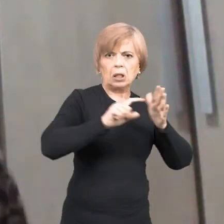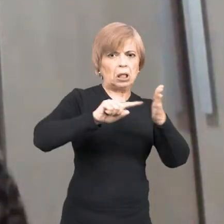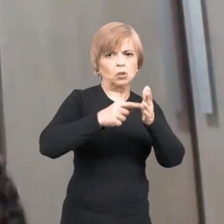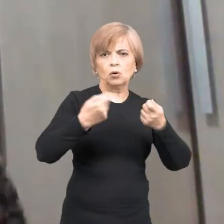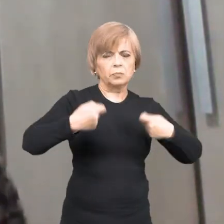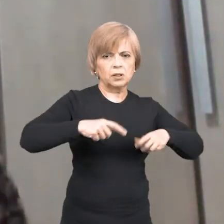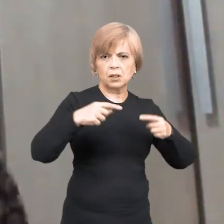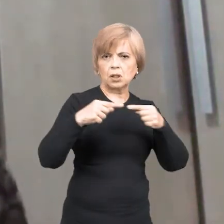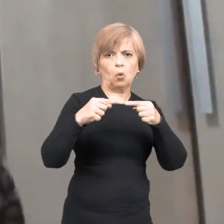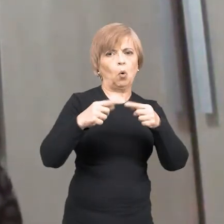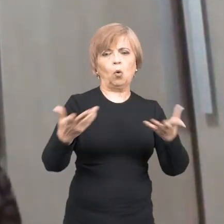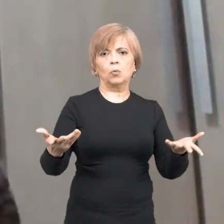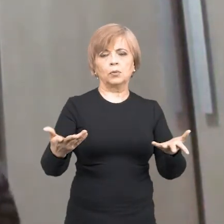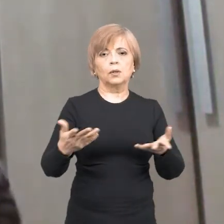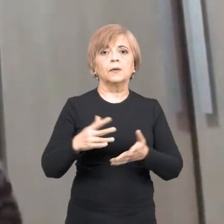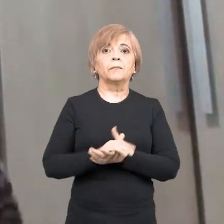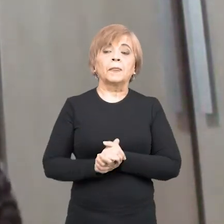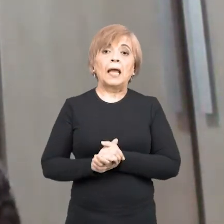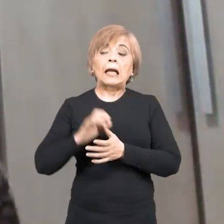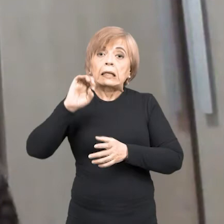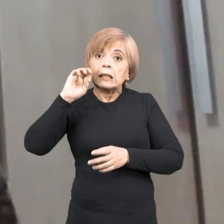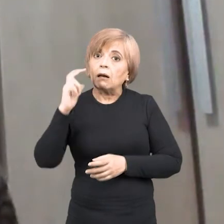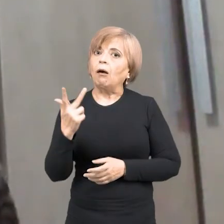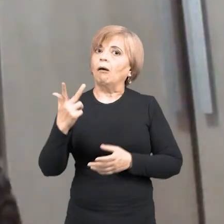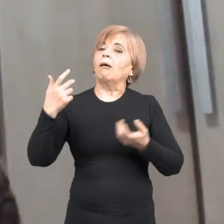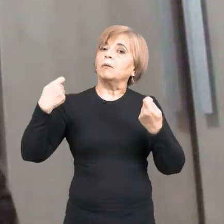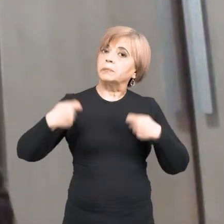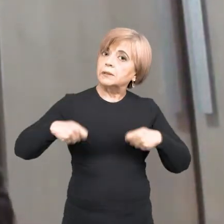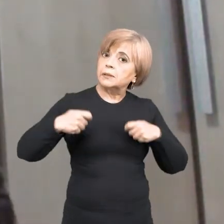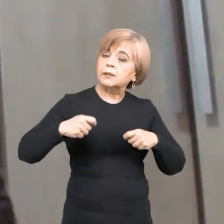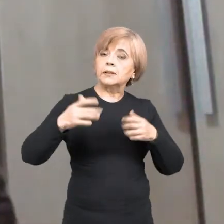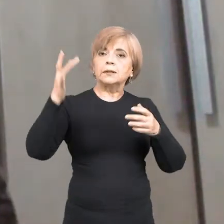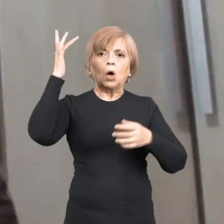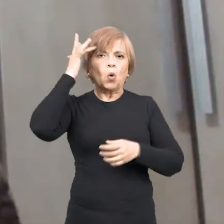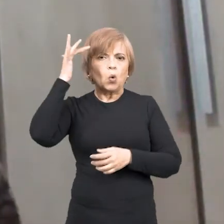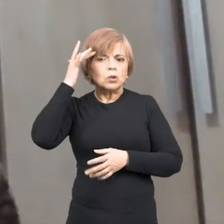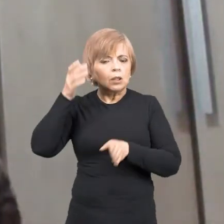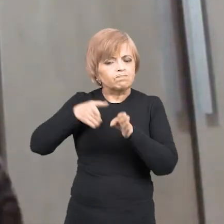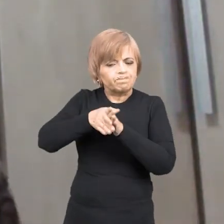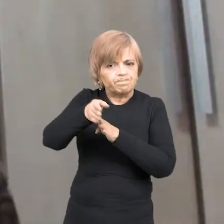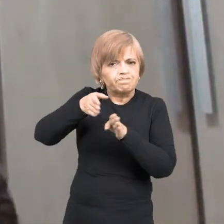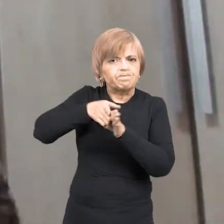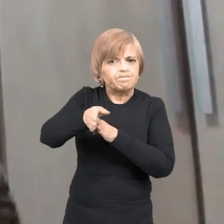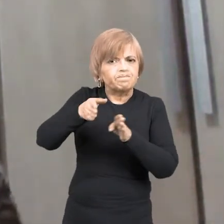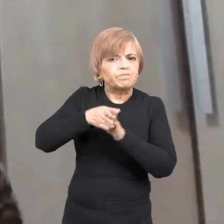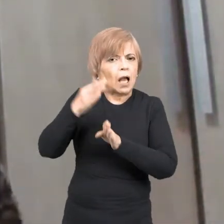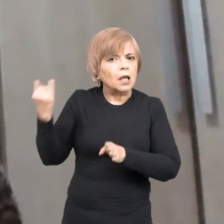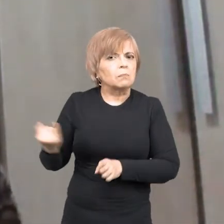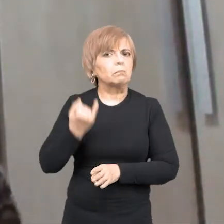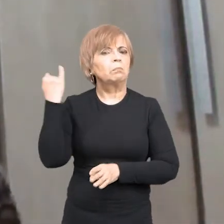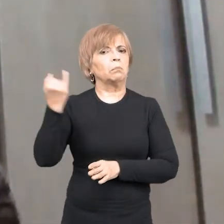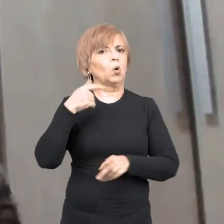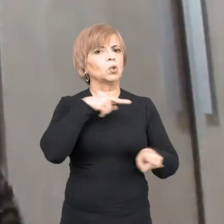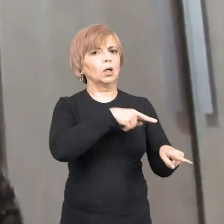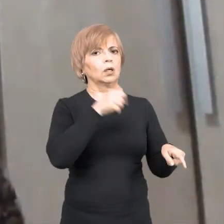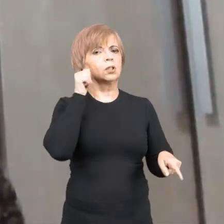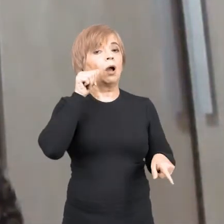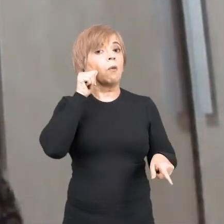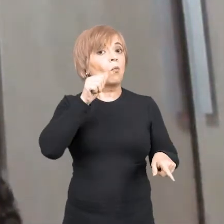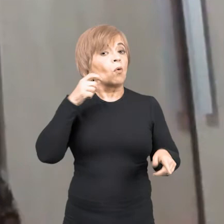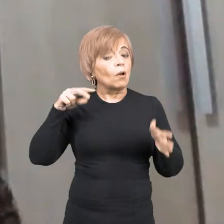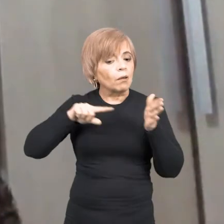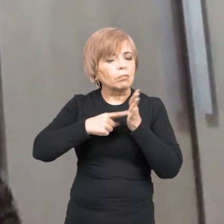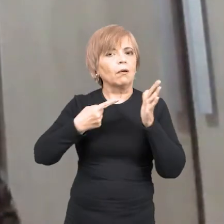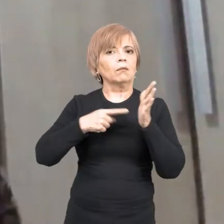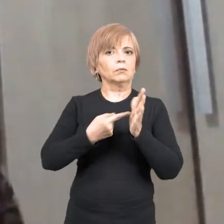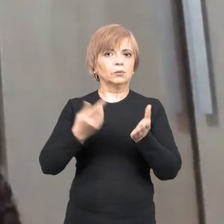uma vez abrigada, será realizado com ela todo um trabalho de conscientização e de importância de que ela faça um